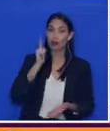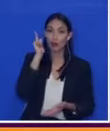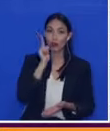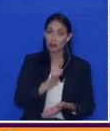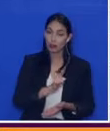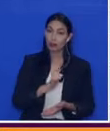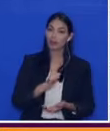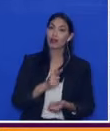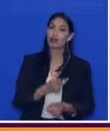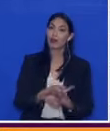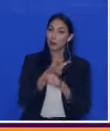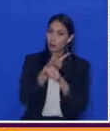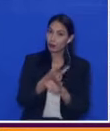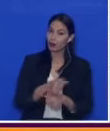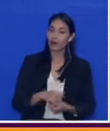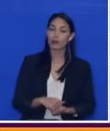prêmios.